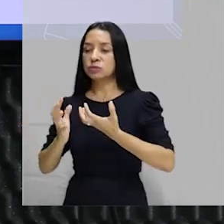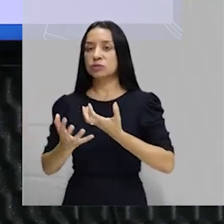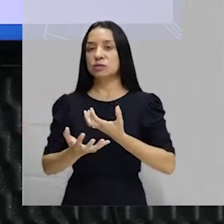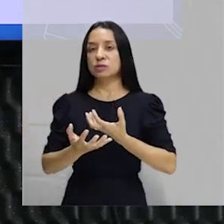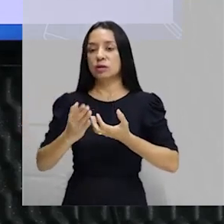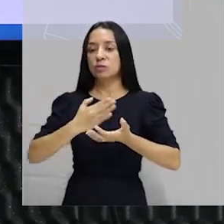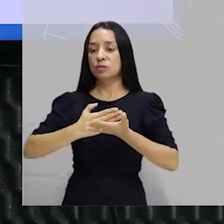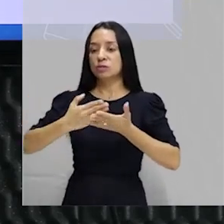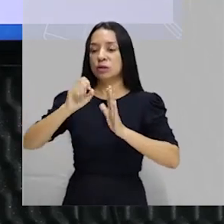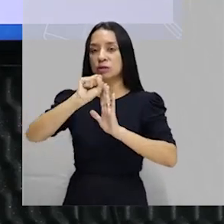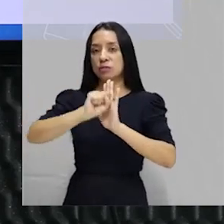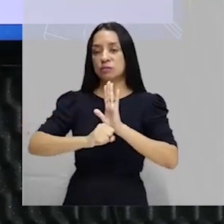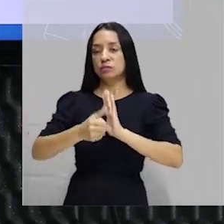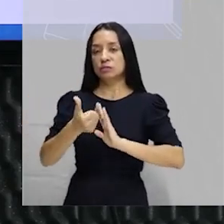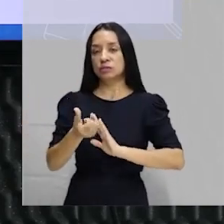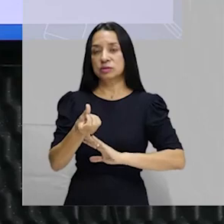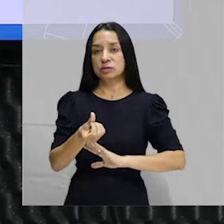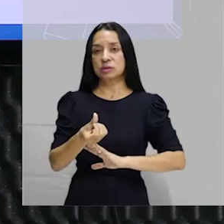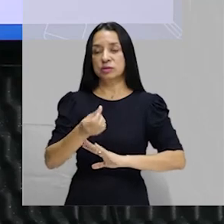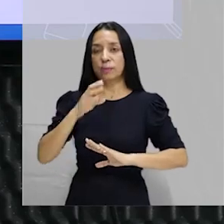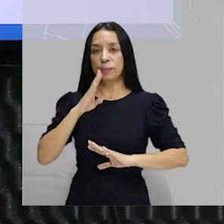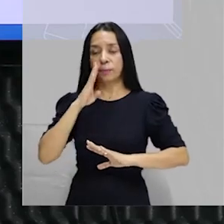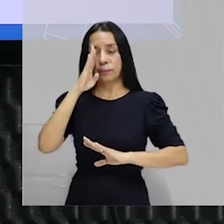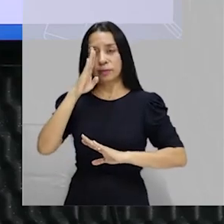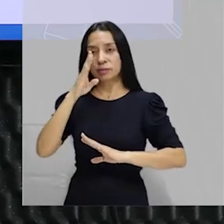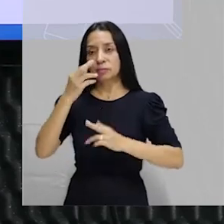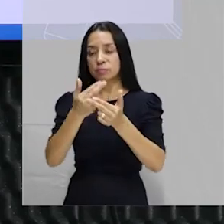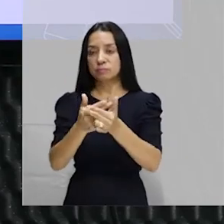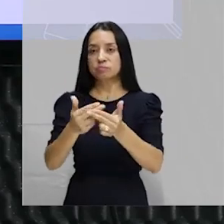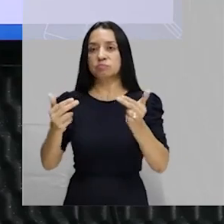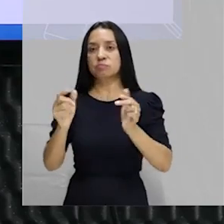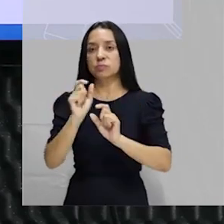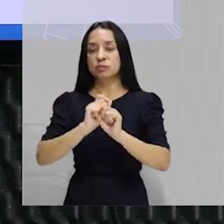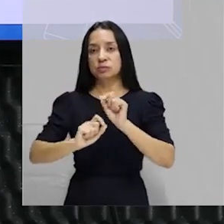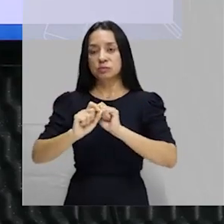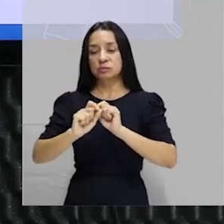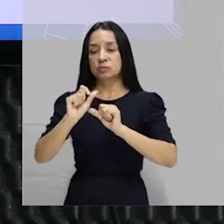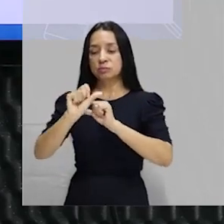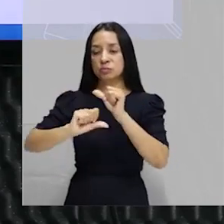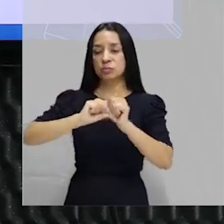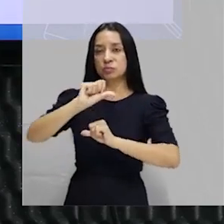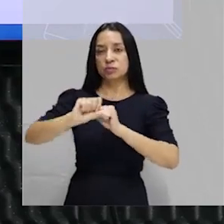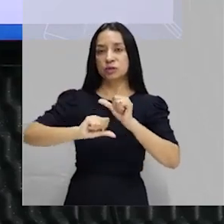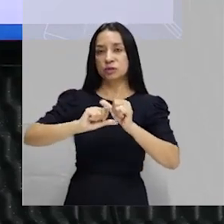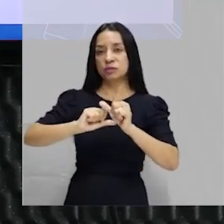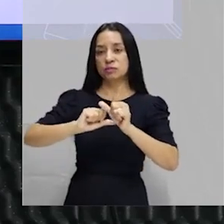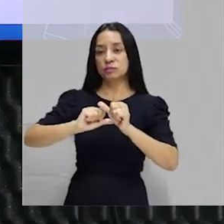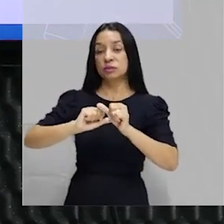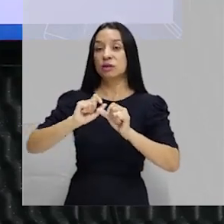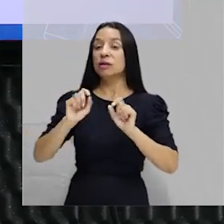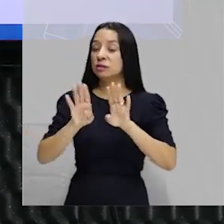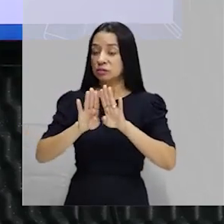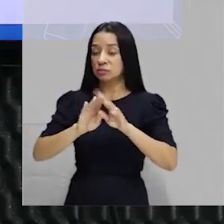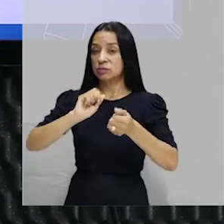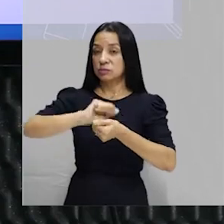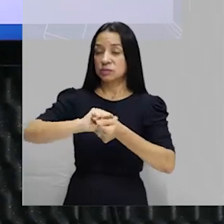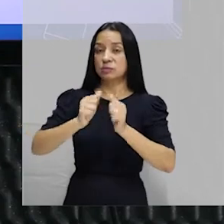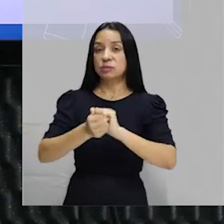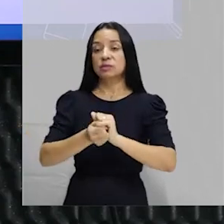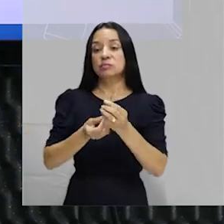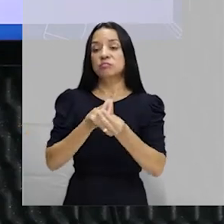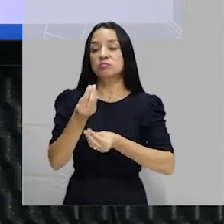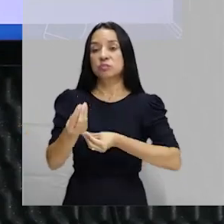Então, vamos voltar para a questão, né, galera? Esse fragmento aí, ele vai te explicar um conceito importante, que é o conceito de nação, galera,